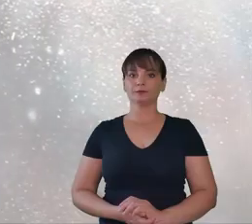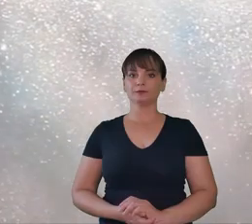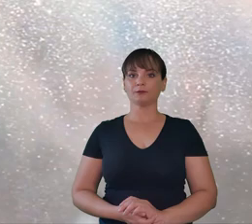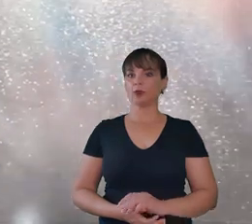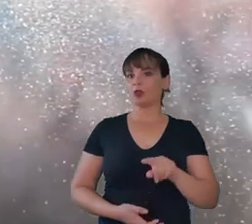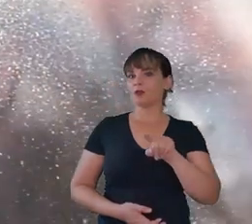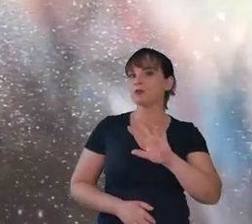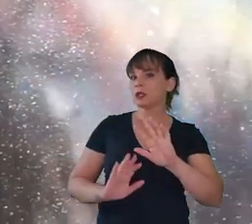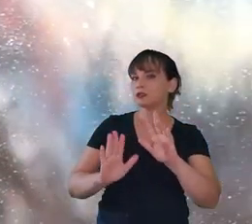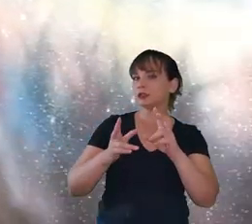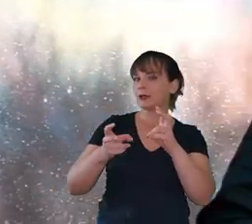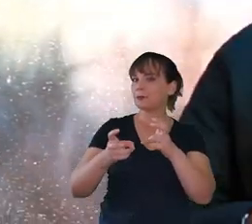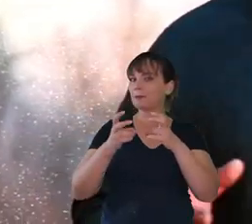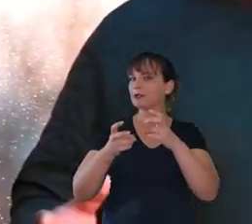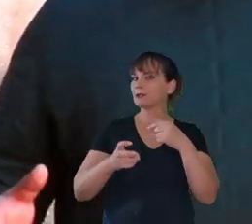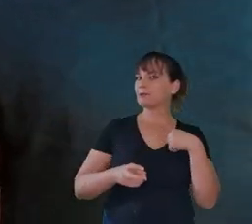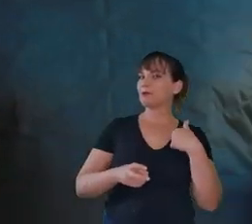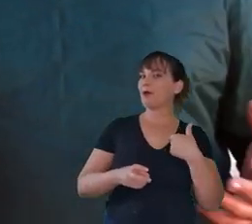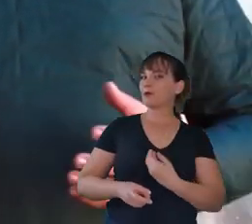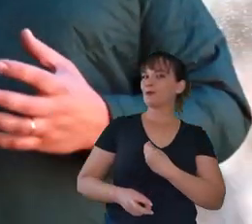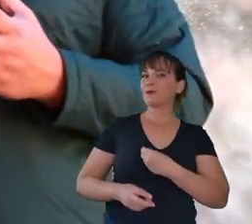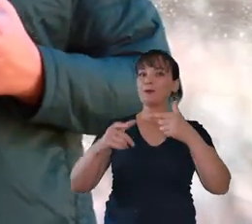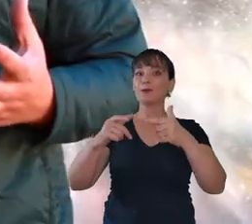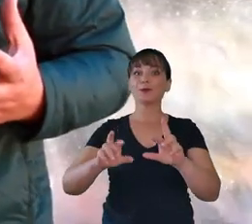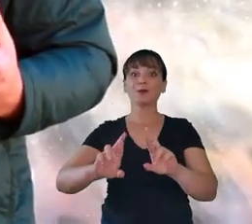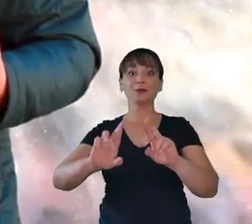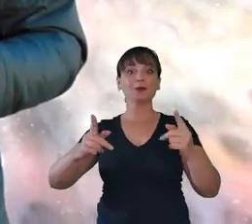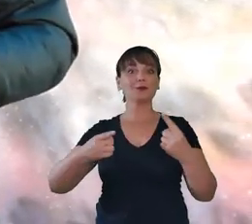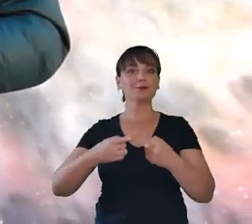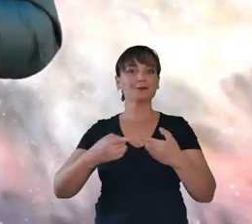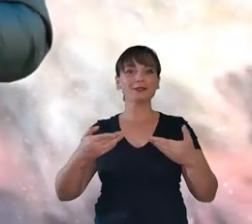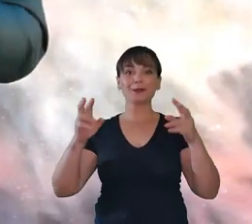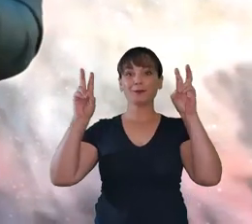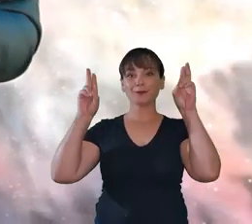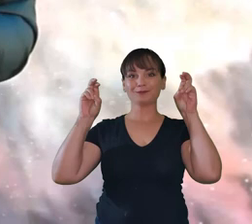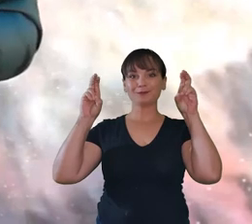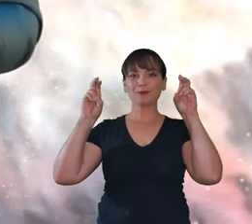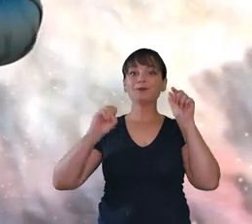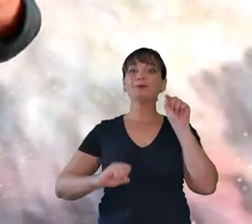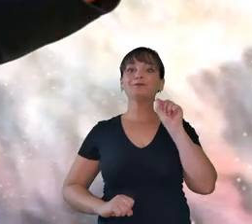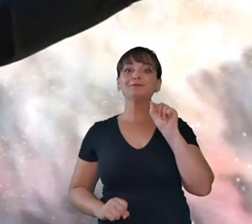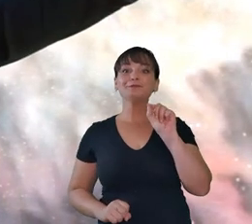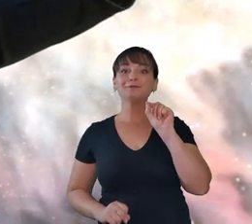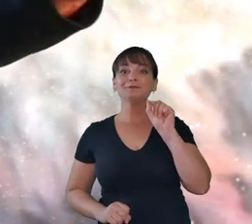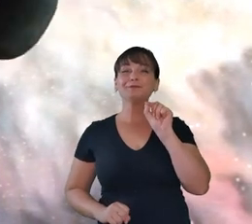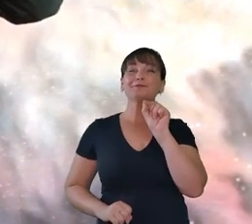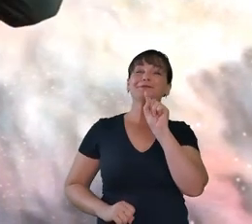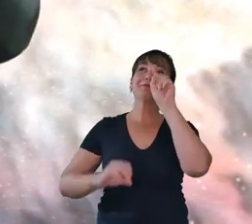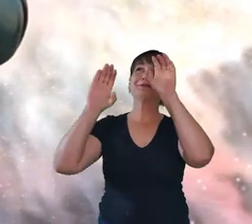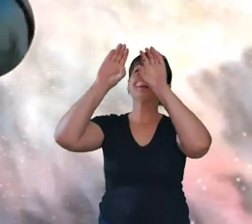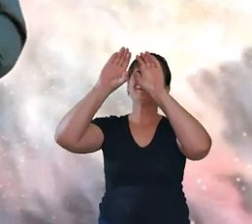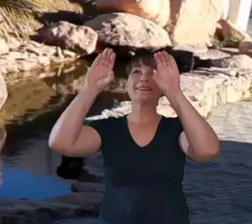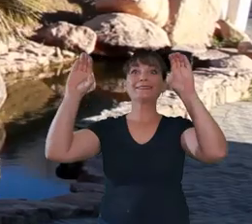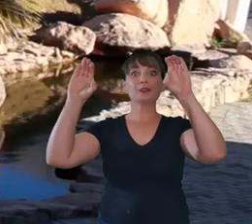Você já deve ter percebido que a gente está num lugar bem diferente hoje, porque o tema do nosso programa será, sabe qual? O céu, pessoal.